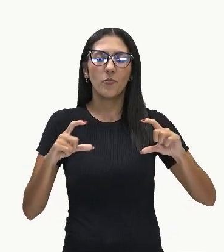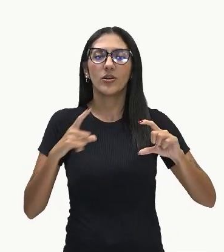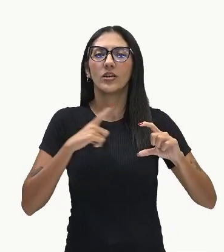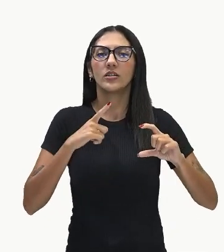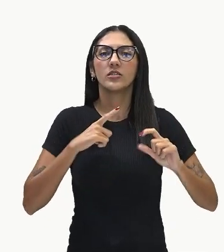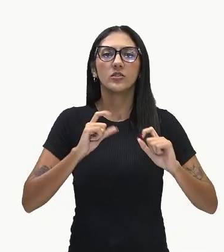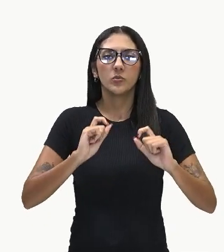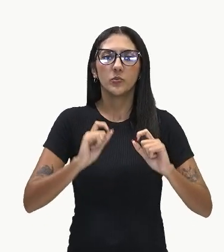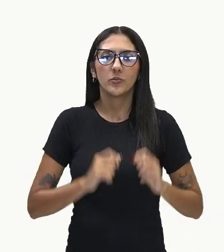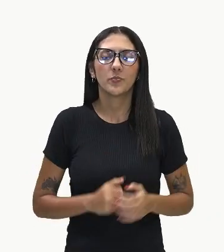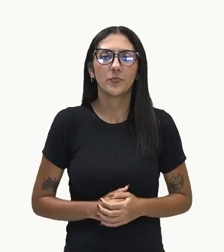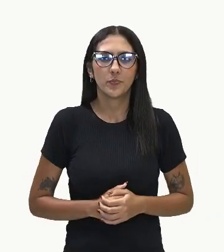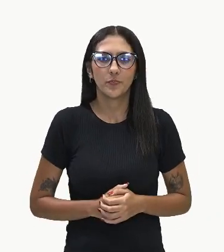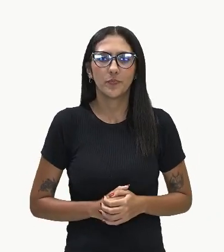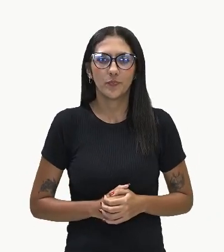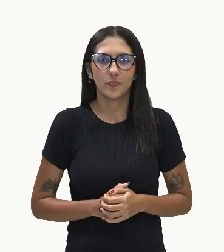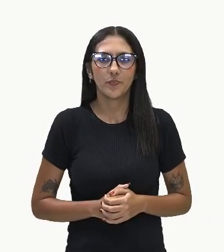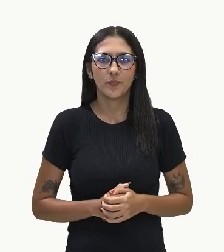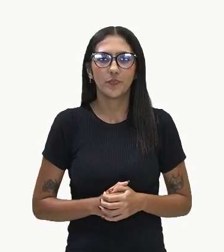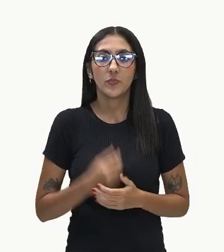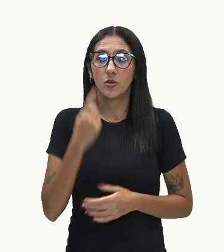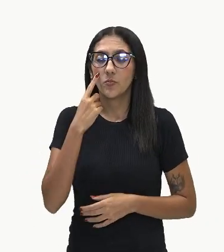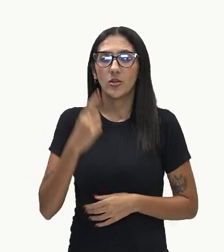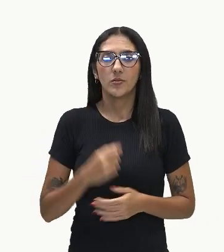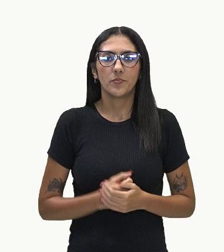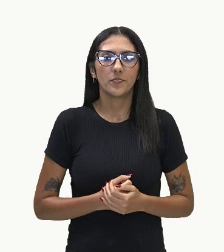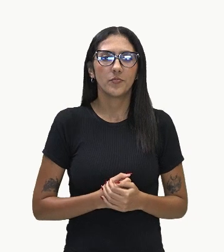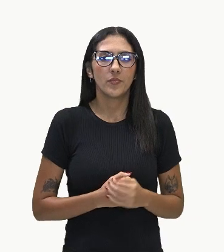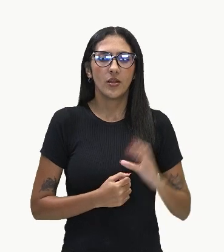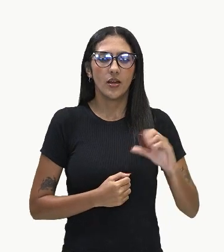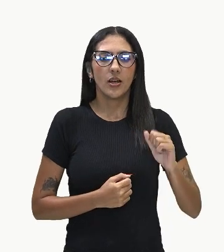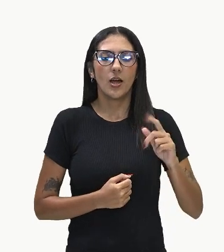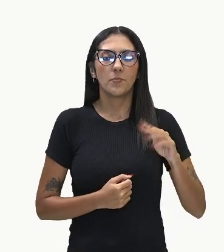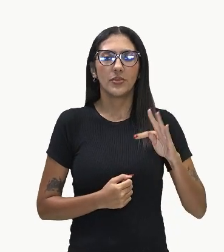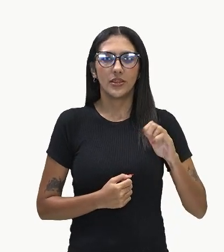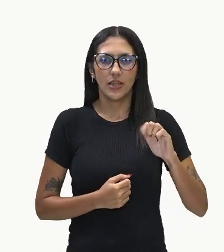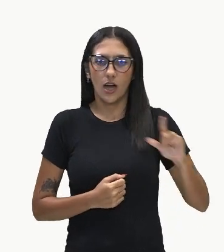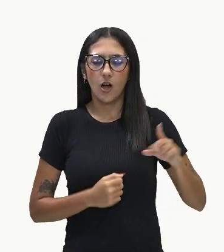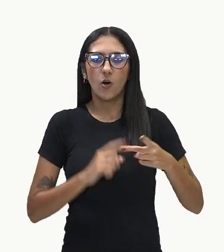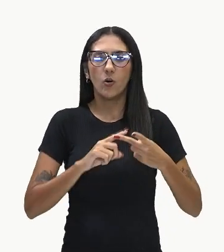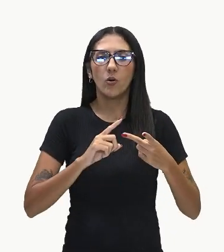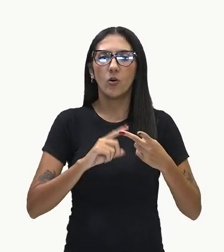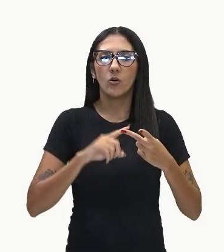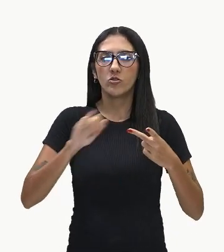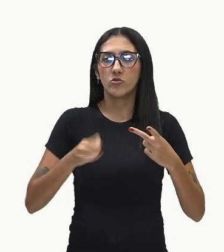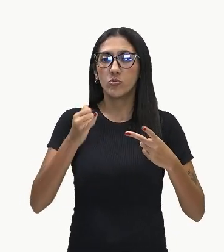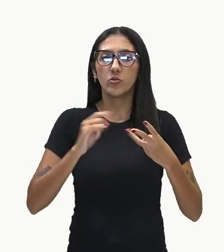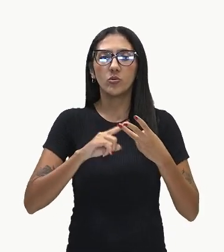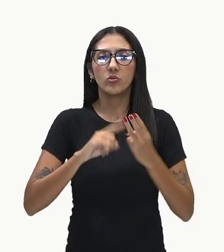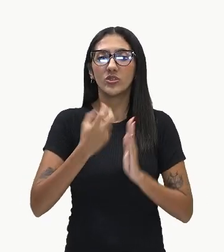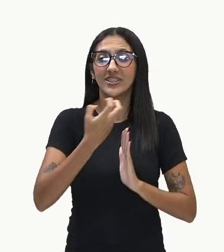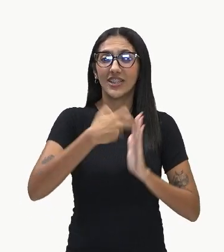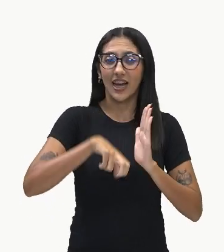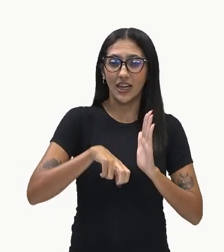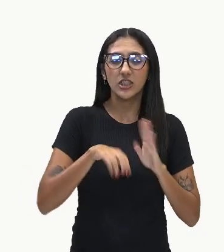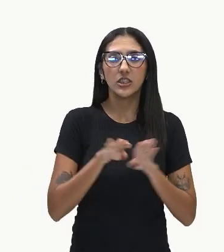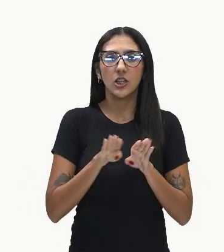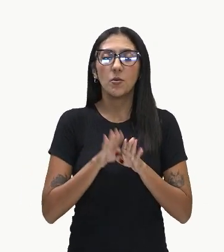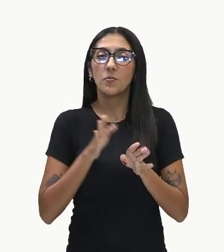relaciona capital, juros, taxa de juros e